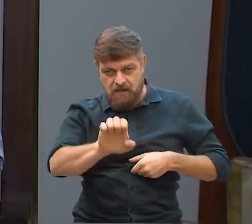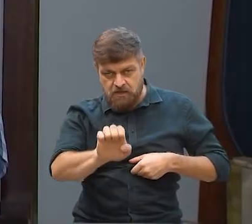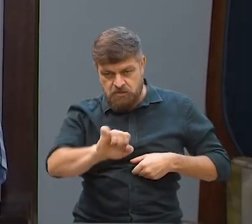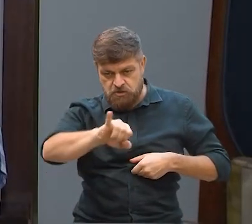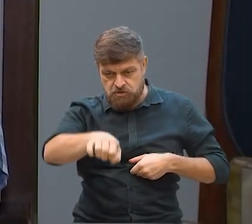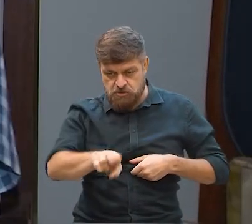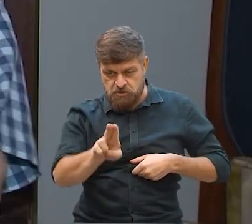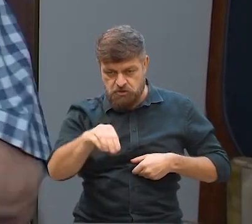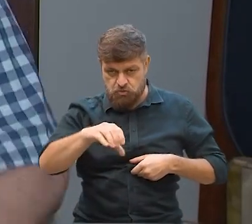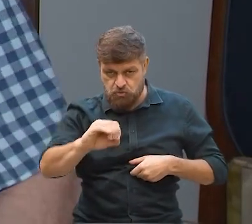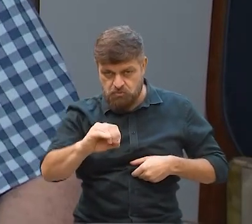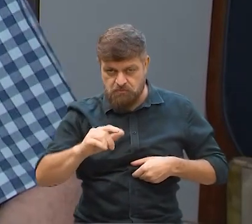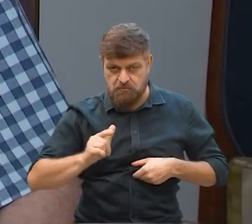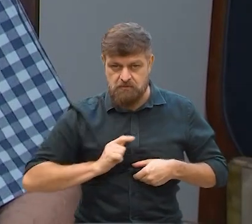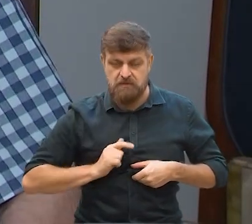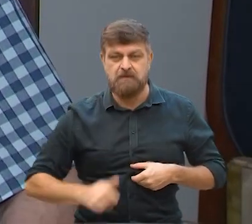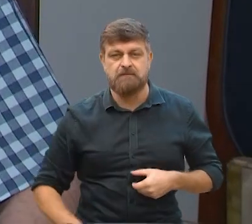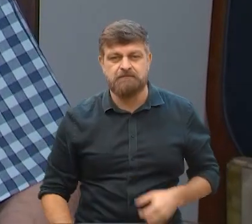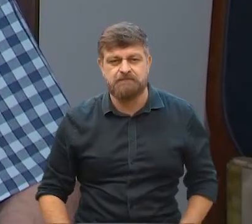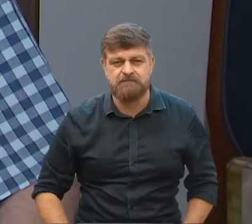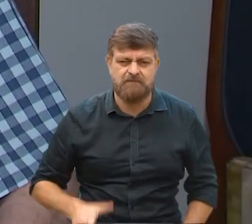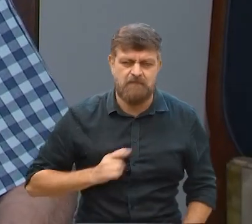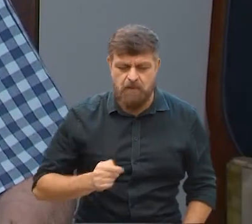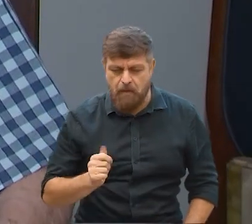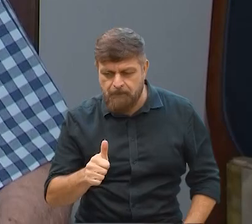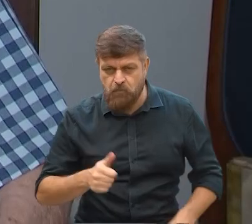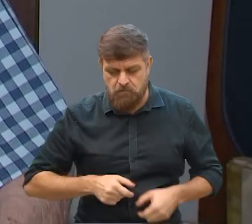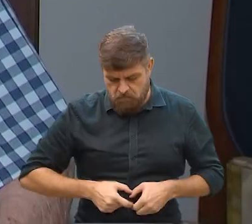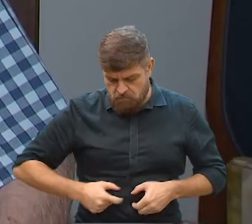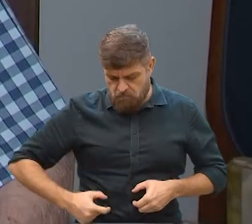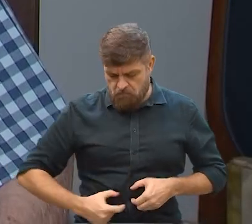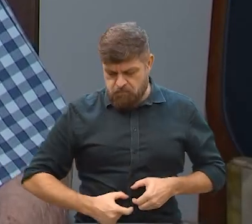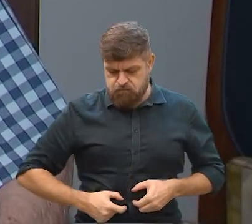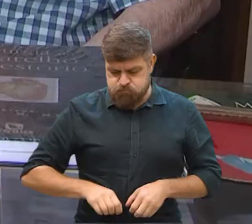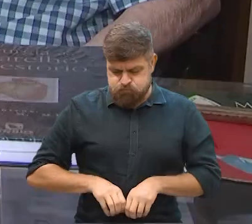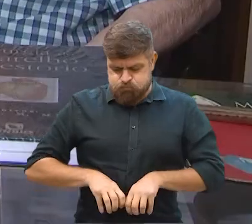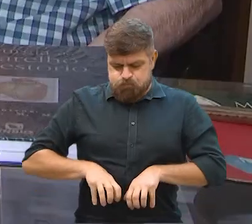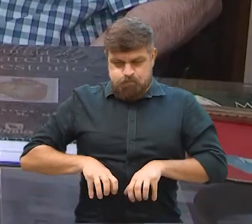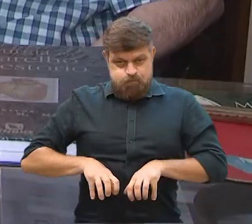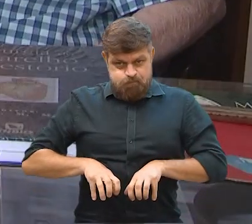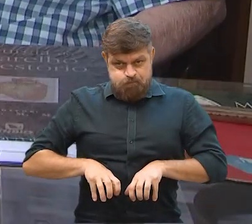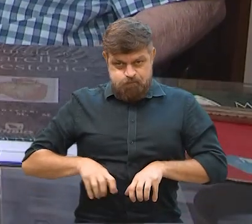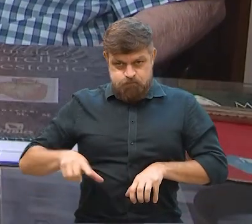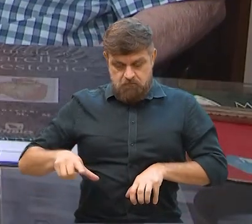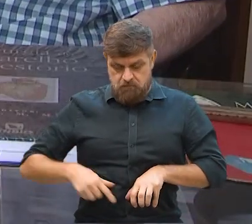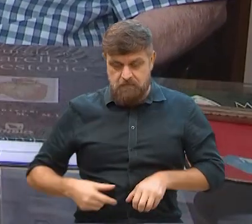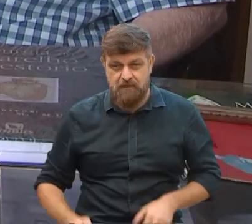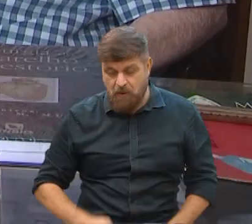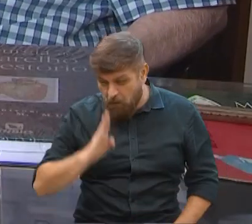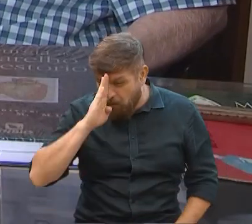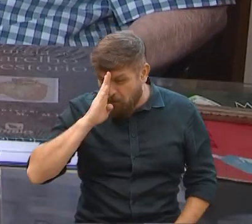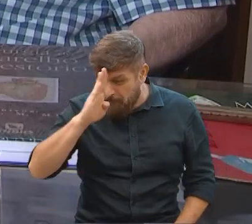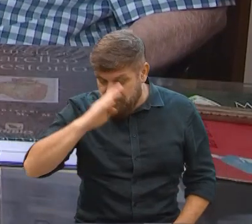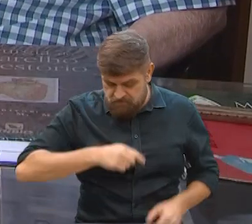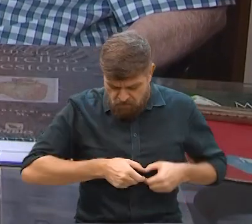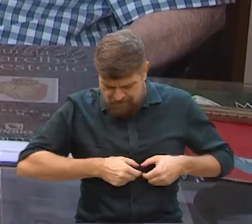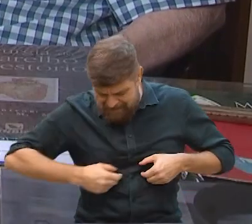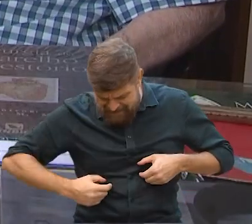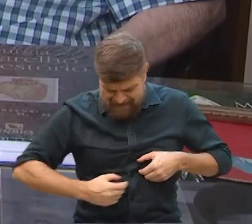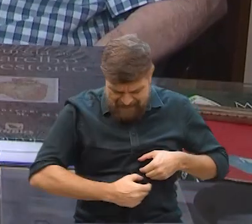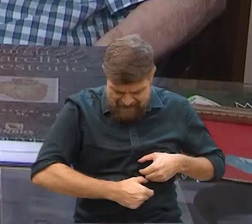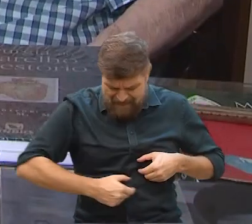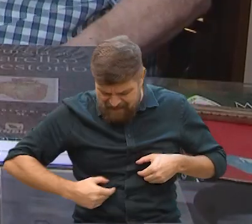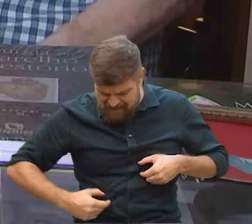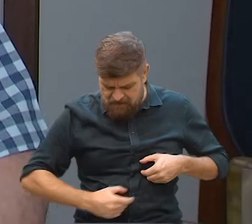os 25 centímetros do duodeno, poucos centímetros lá no final, que é o ilho, e principalmente o jejum, que é a parte